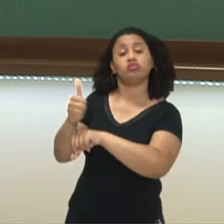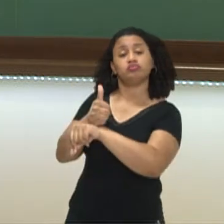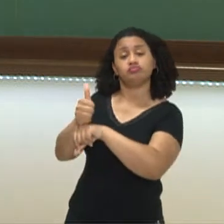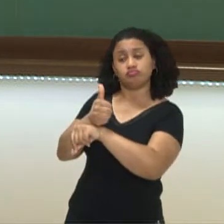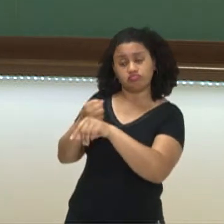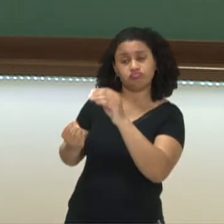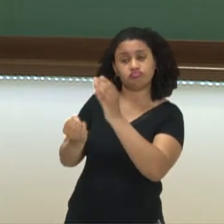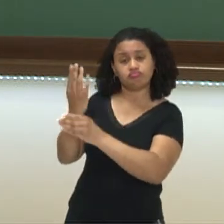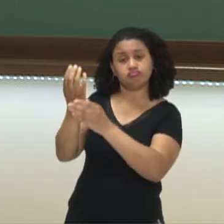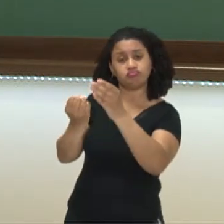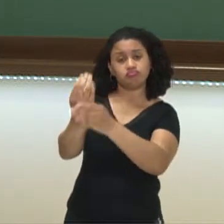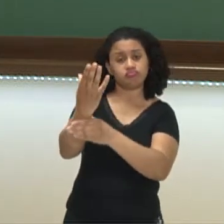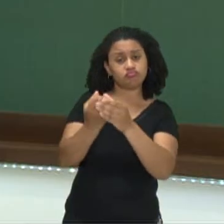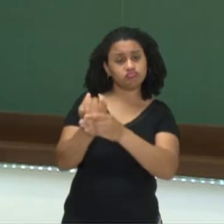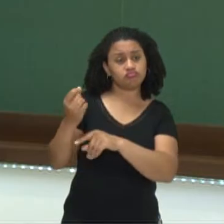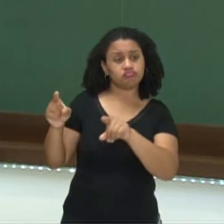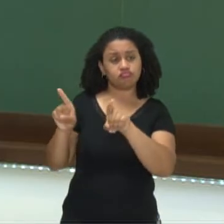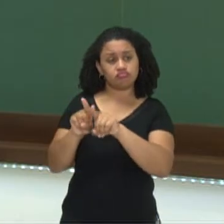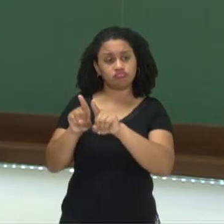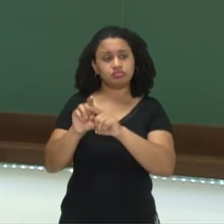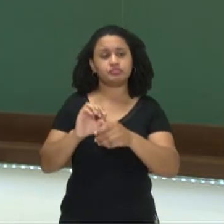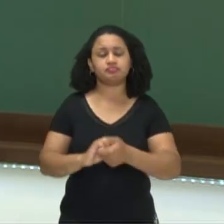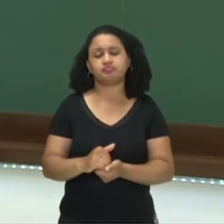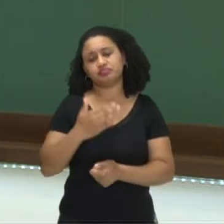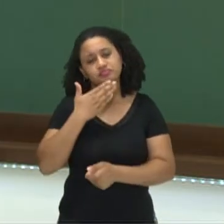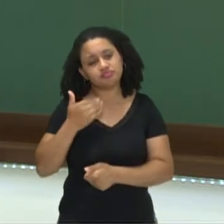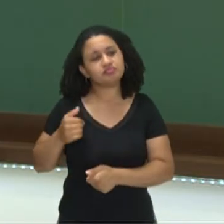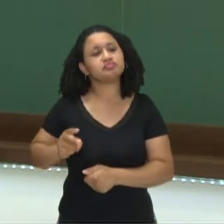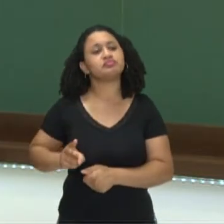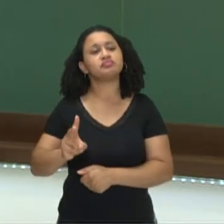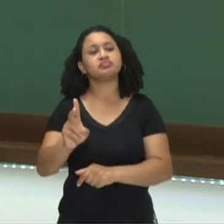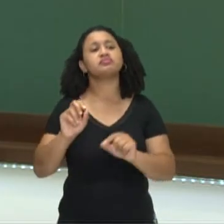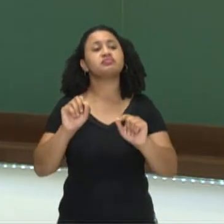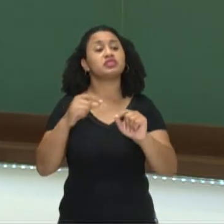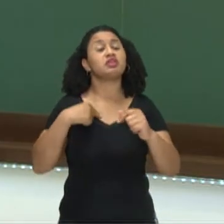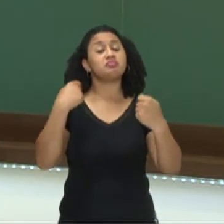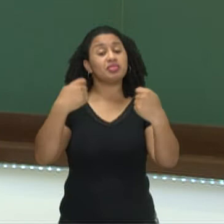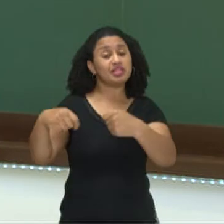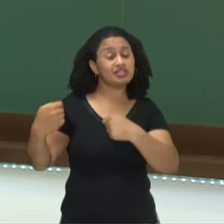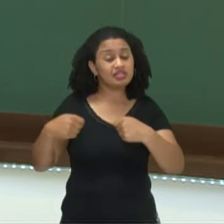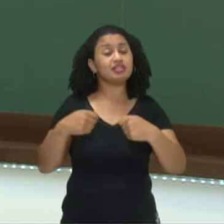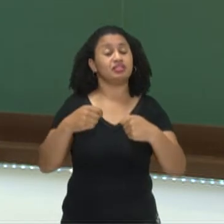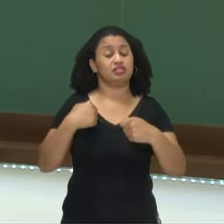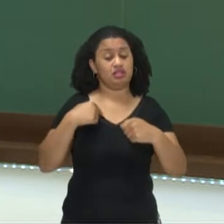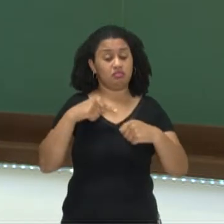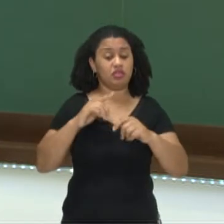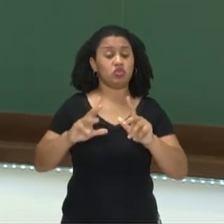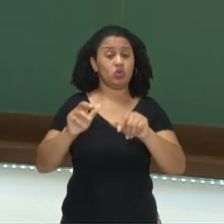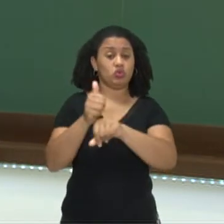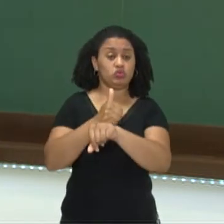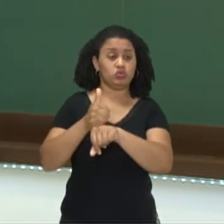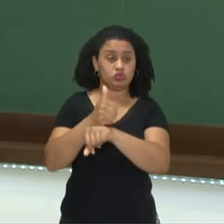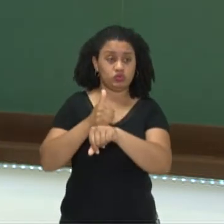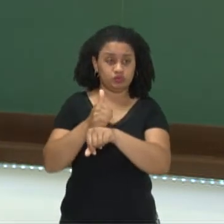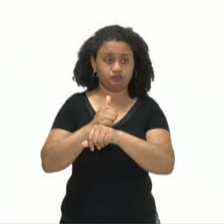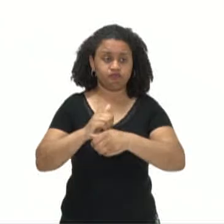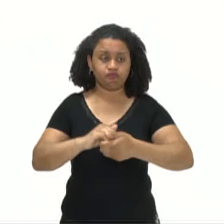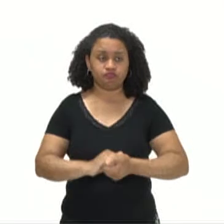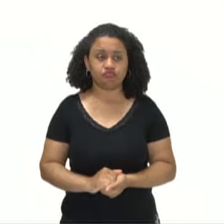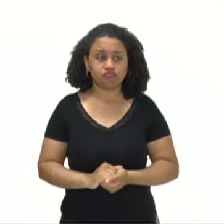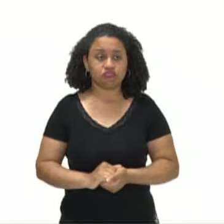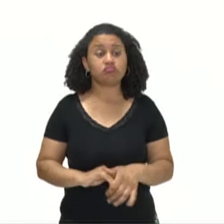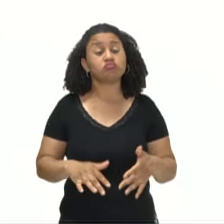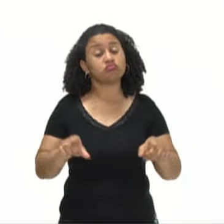profissões também surgem. Aperfeiçoar-se é sempre uma necessidade de todo profissional.